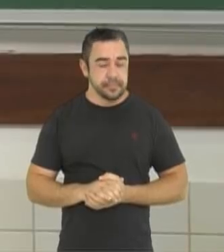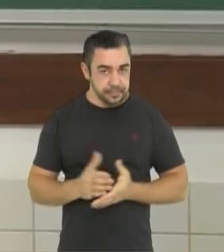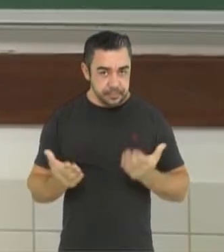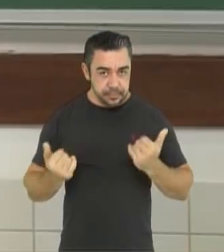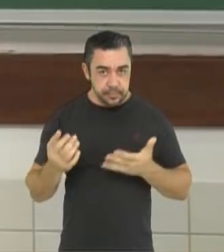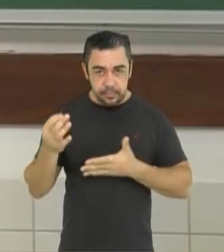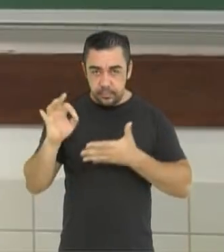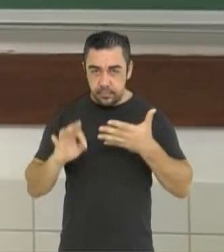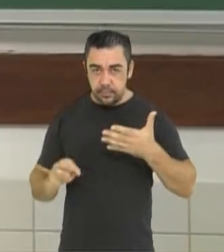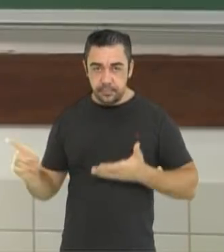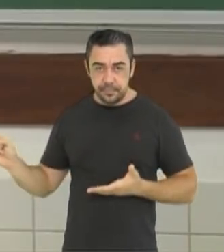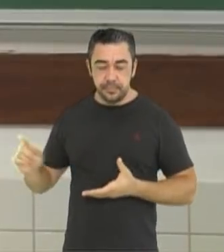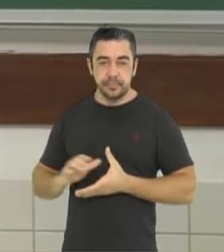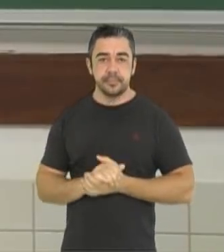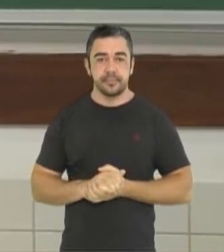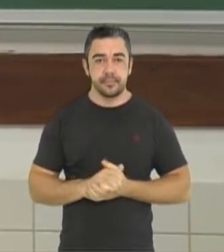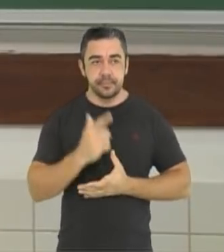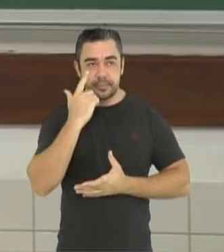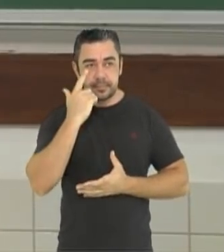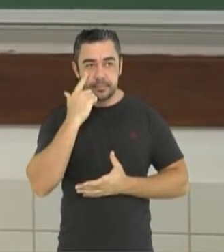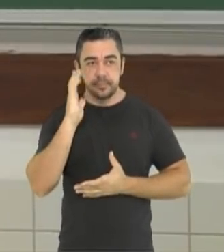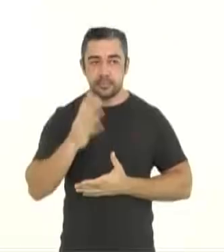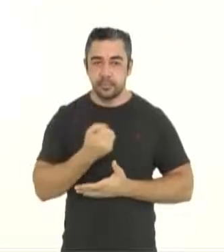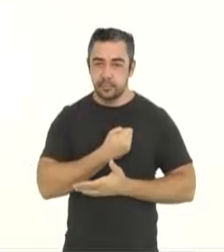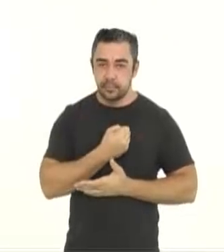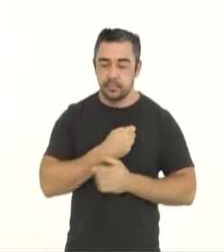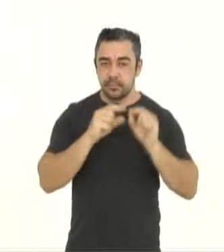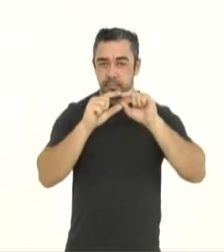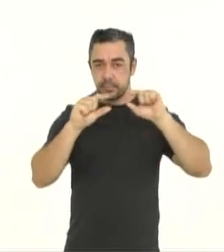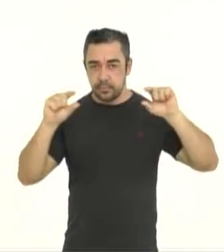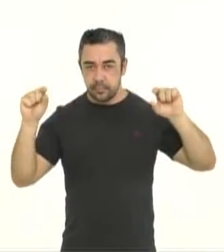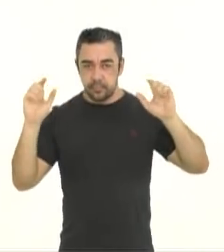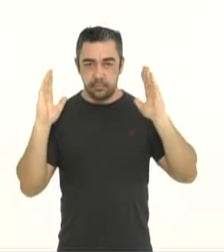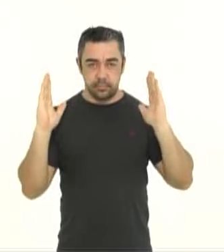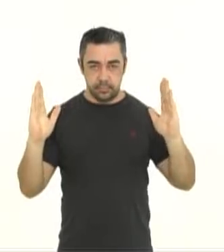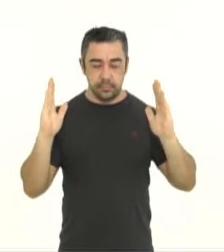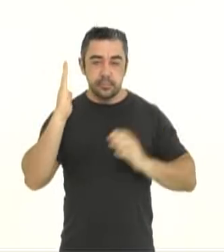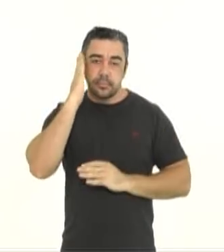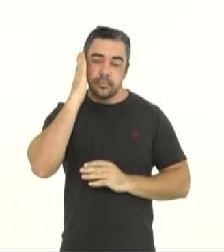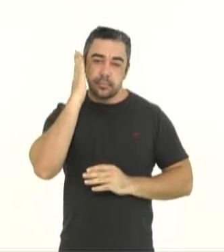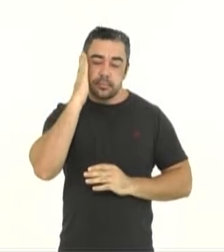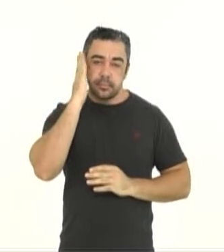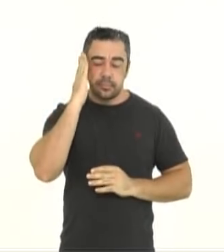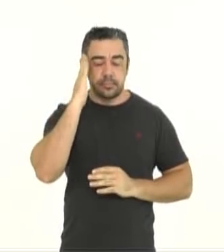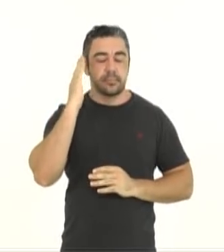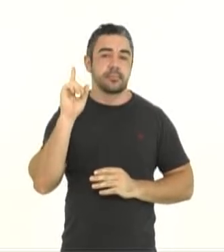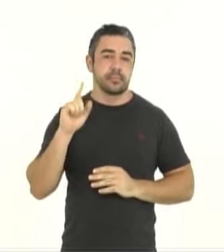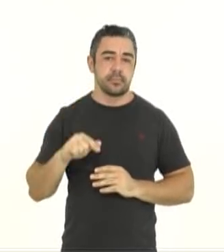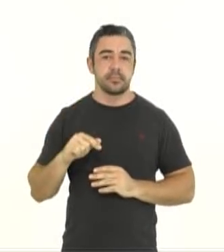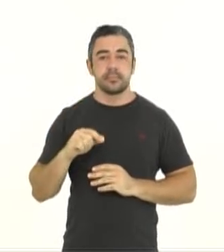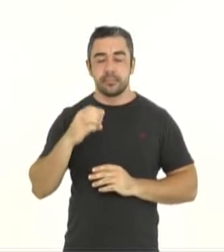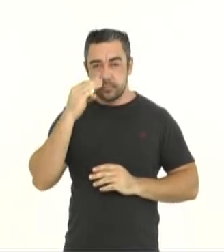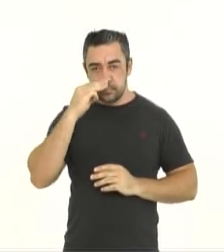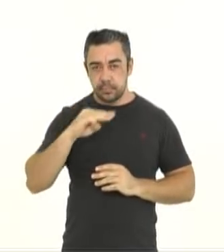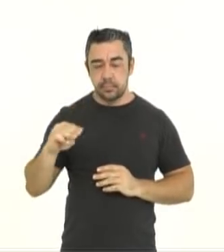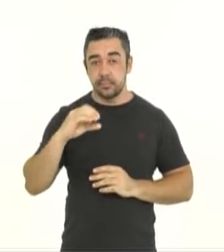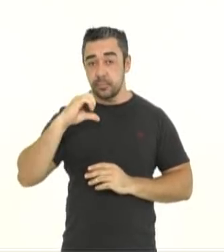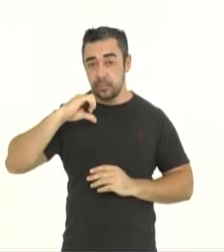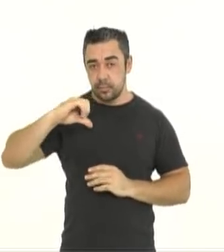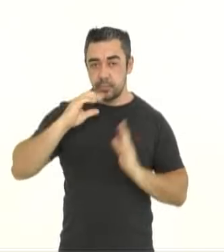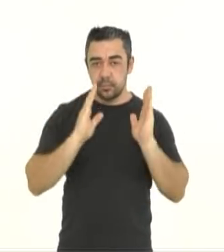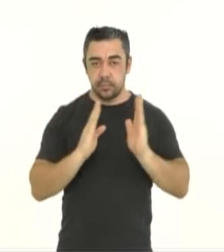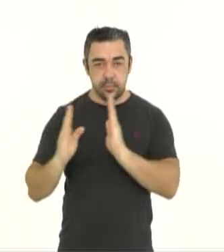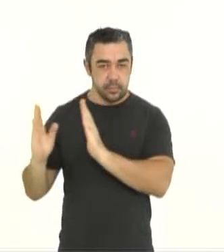Vamos corrigir a questão? Então, olha só. Escrevendo esse número por extenso, sabemos que milhões, então, tem 9 casas decimais.